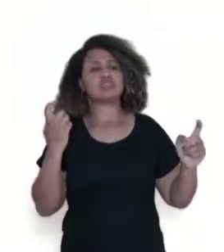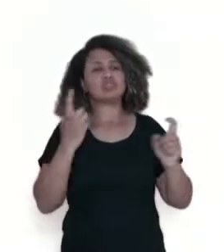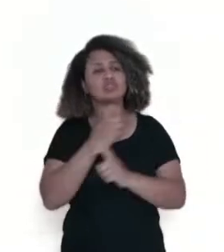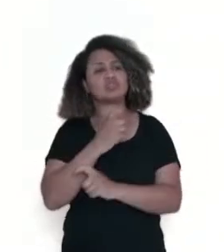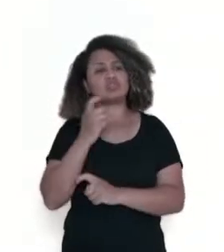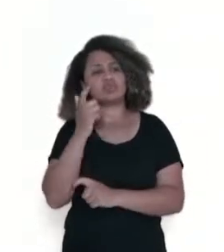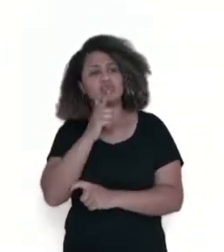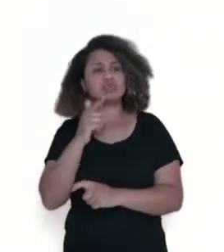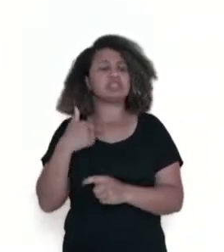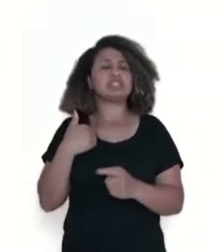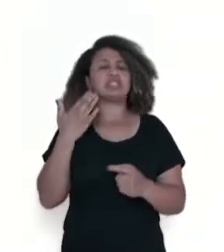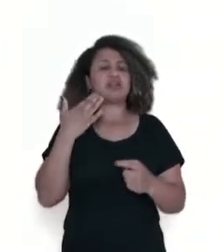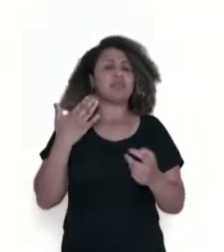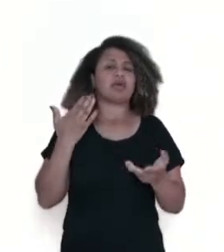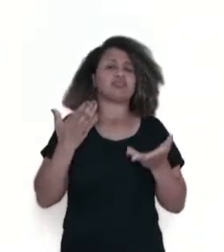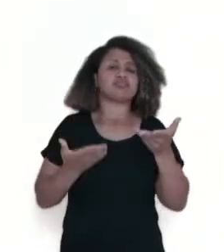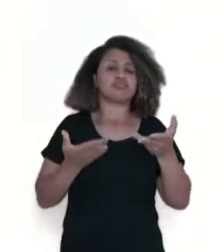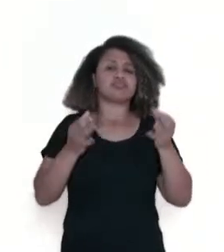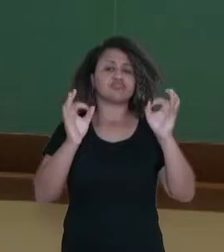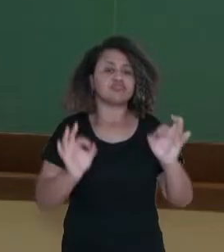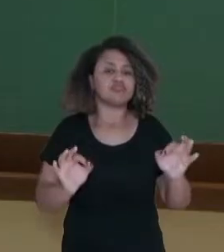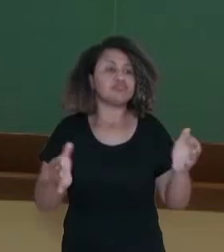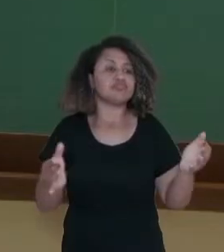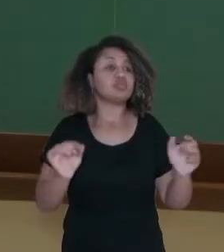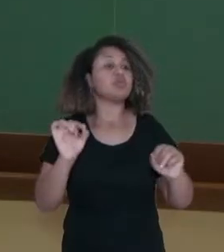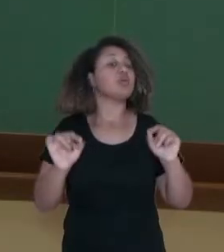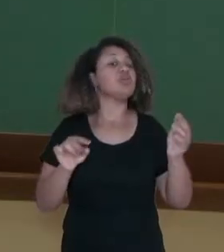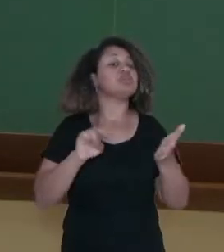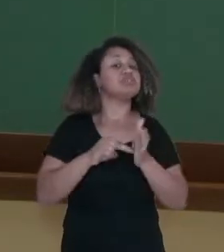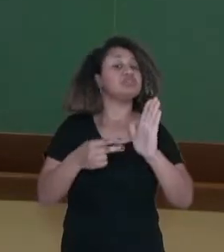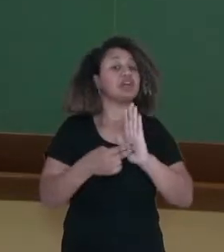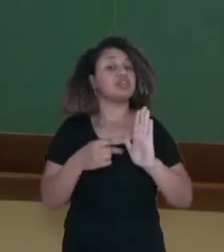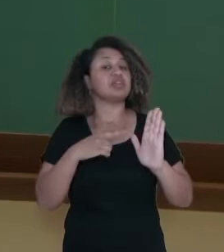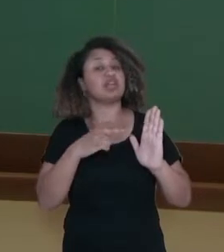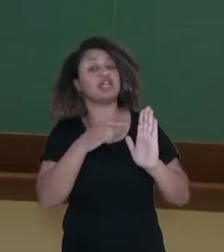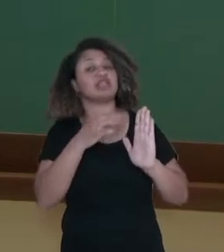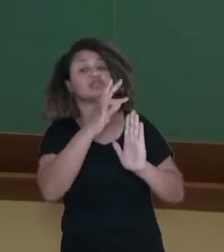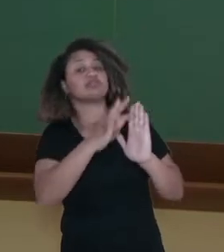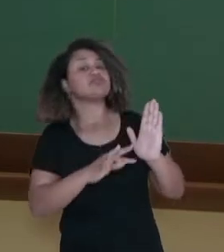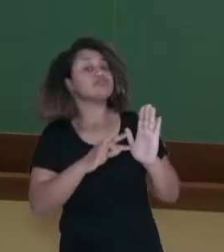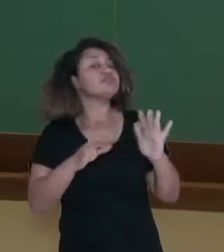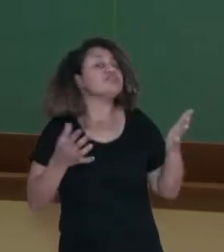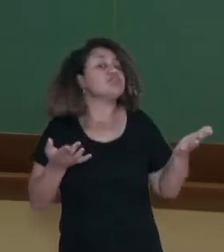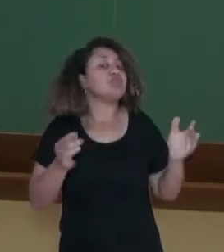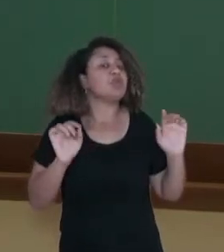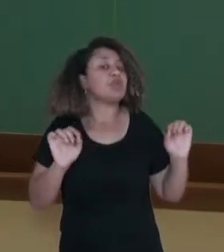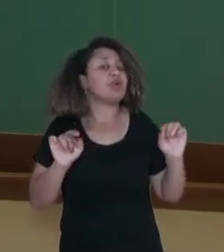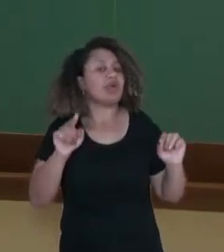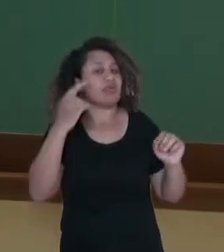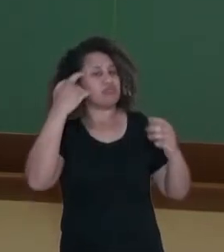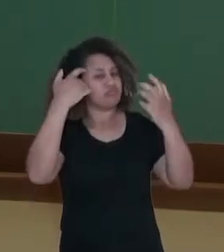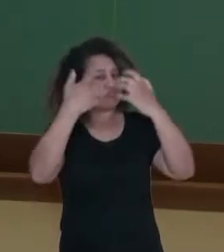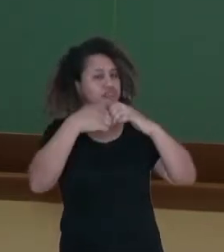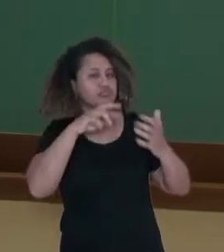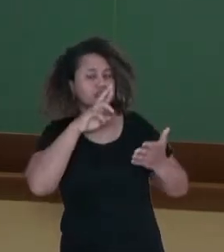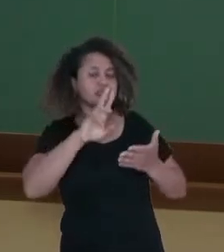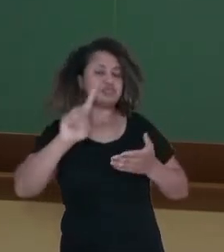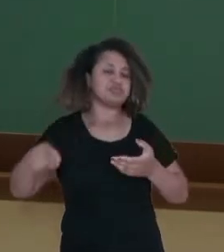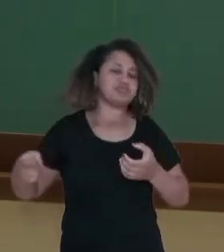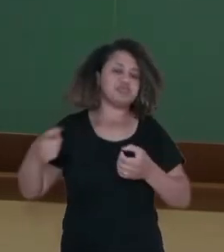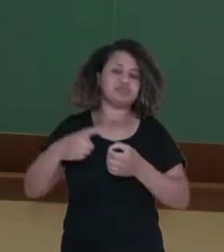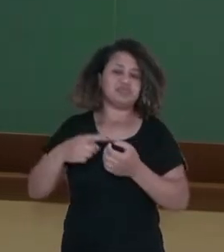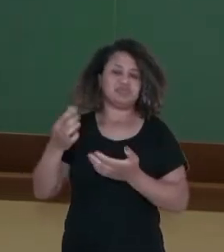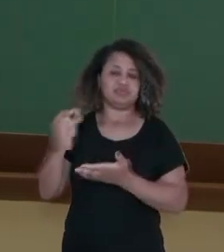a dose ideal? Que sentido isso provoca no texto? O que quer dizer isso? Pensa um pouquinho que eu volto já